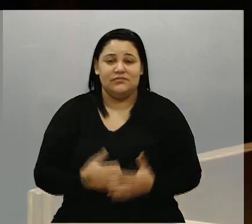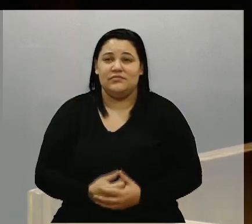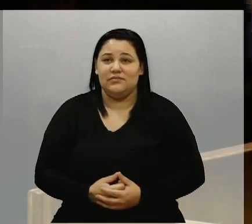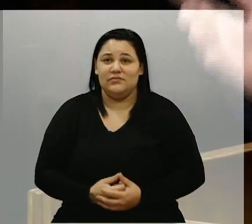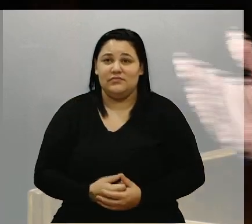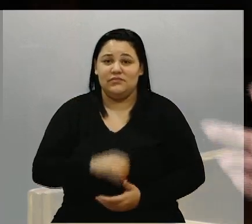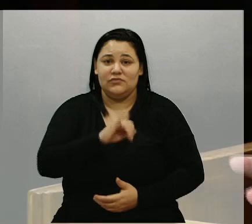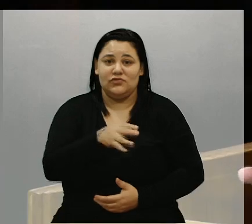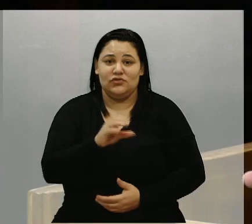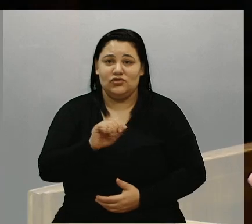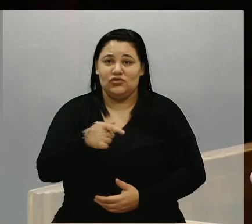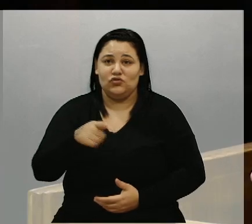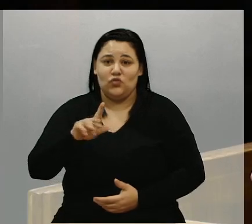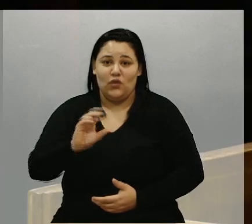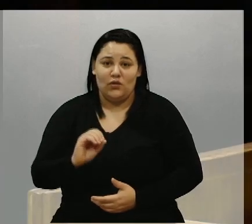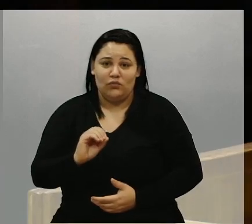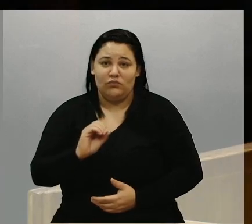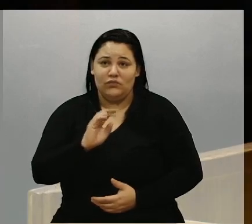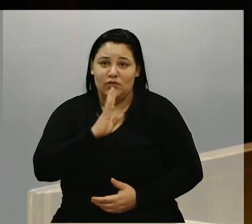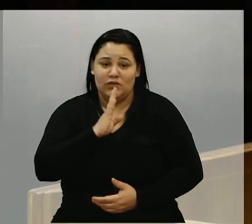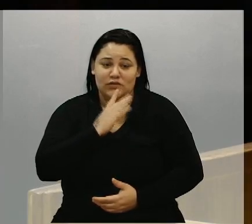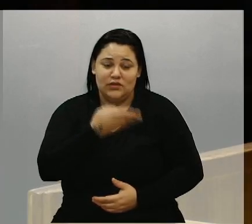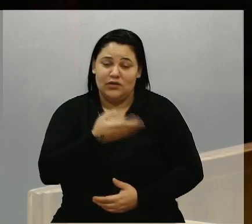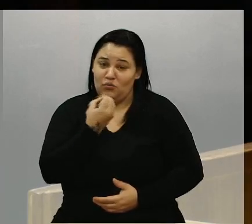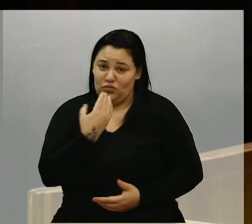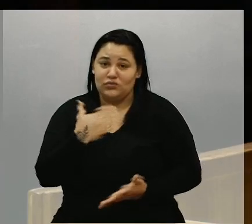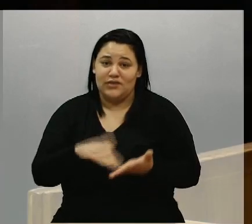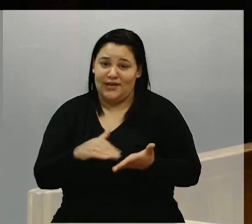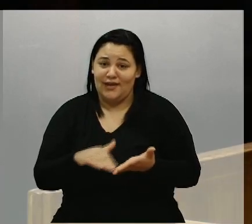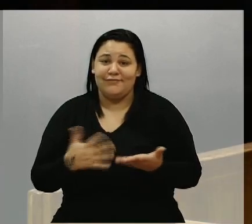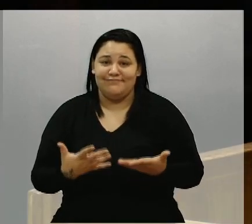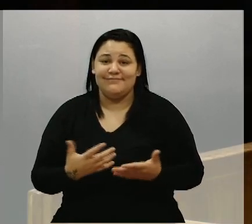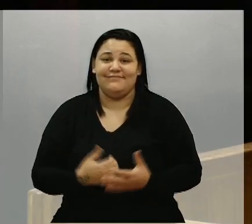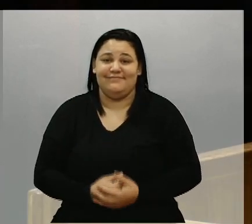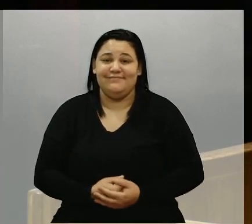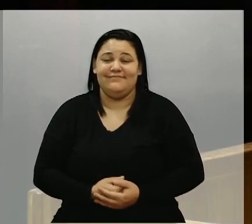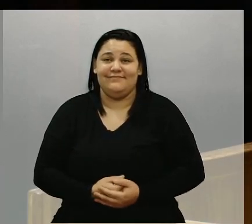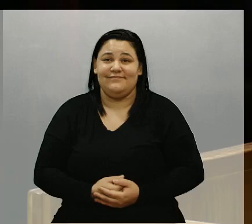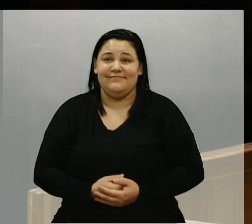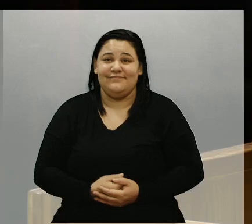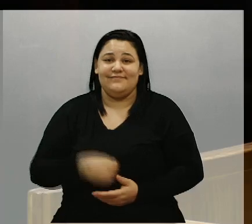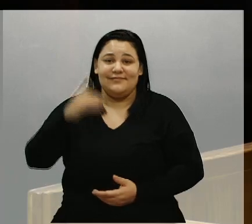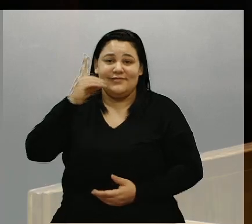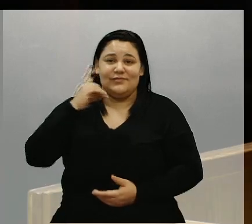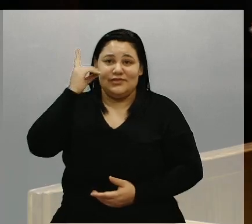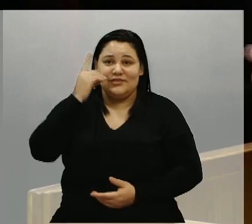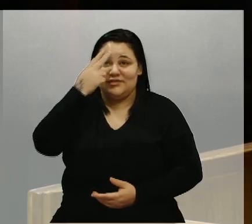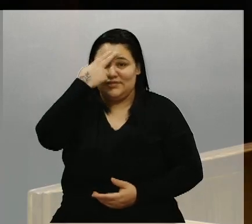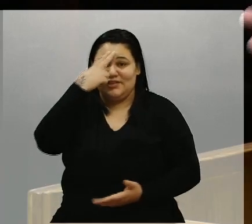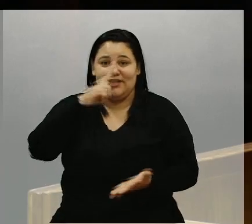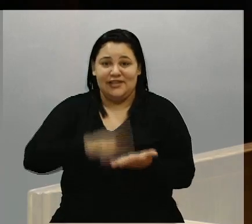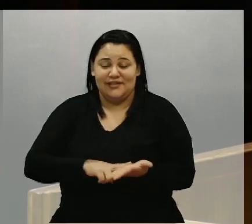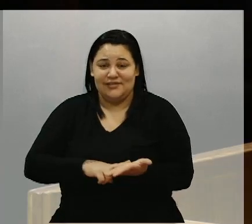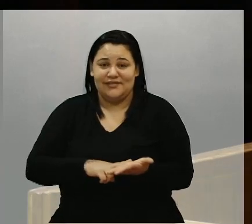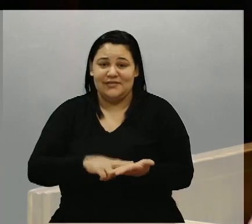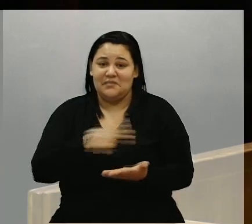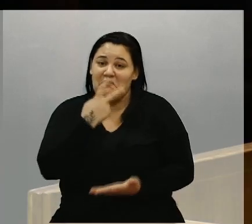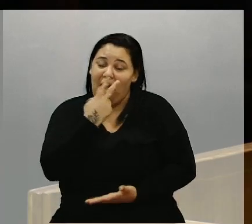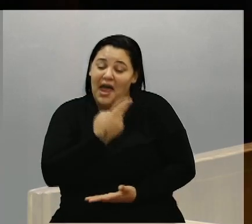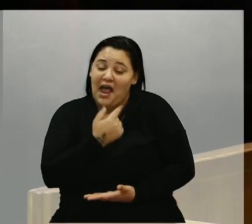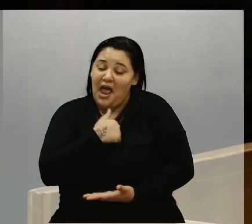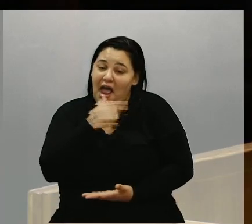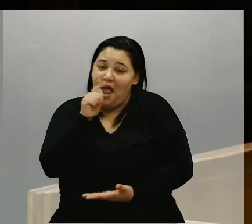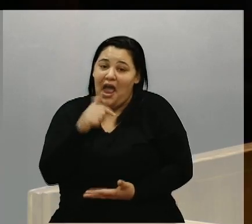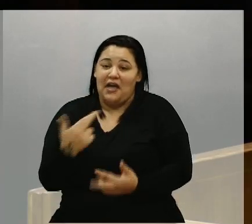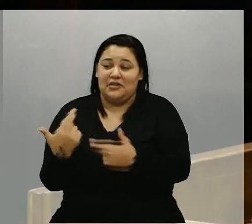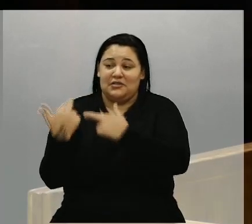João Wes, reconhecidamente aqui um bom secretário, né? Então, deputado Neril Carteiro, me parece que é um dos responsáveis,